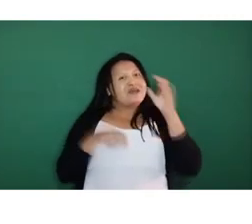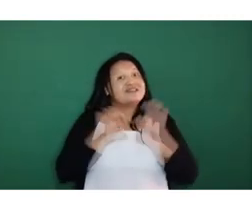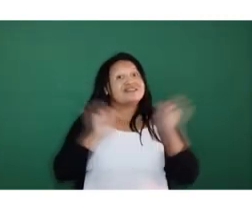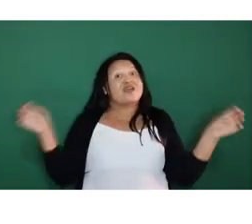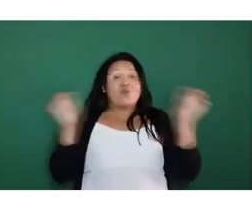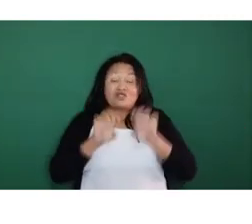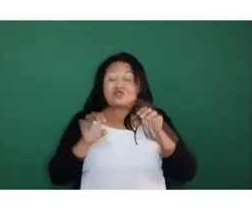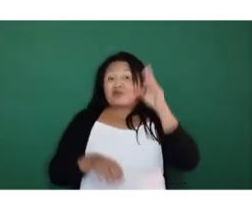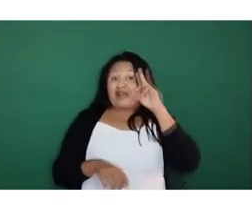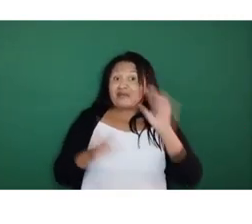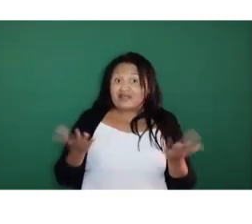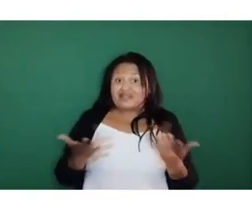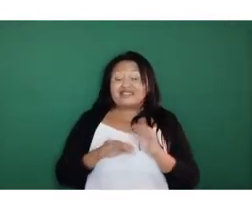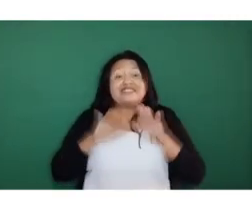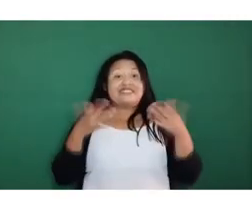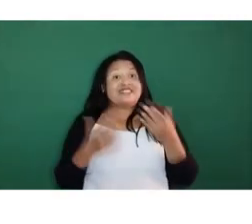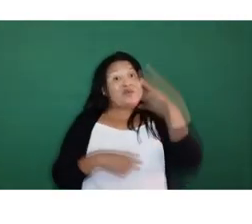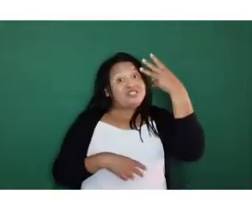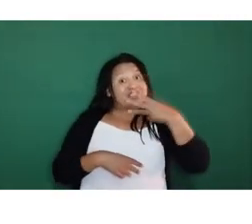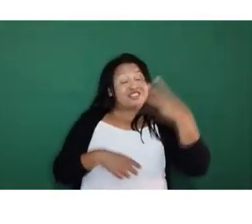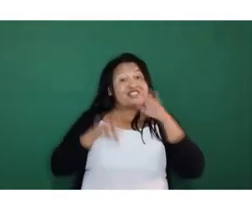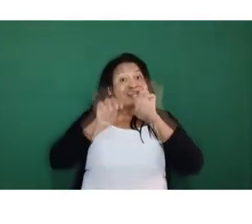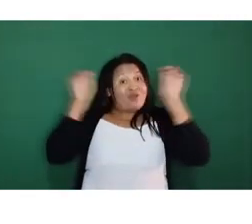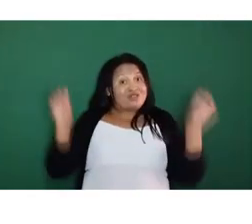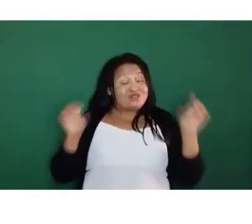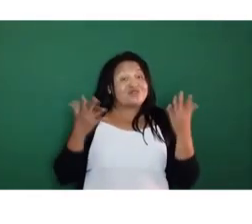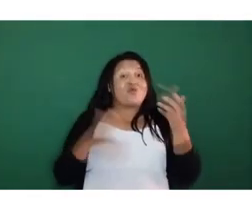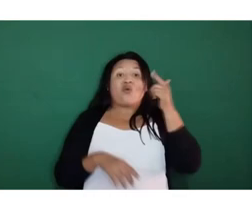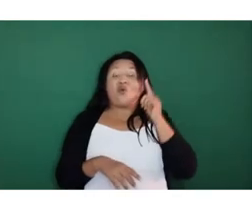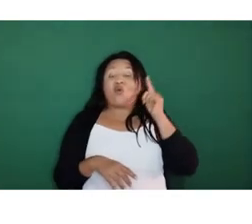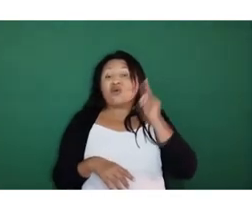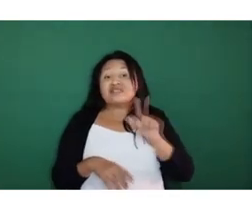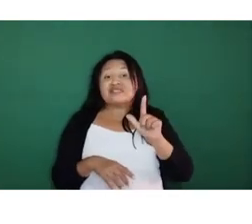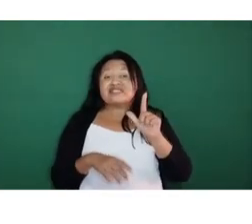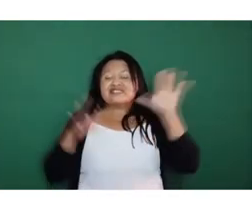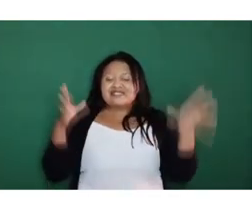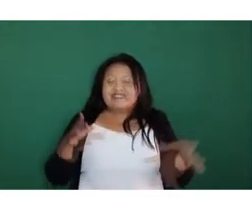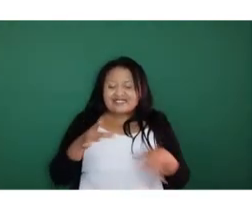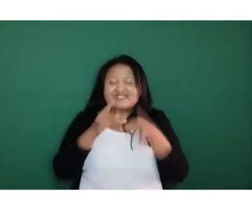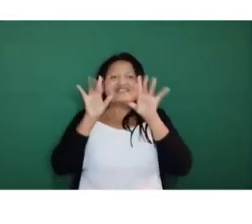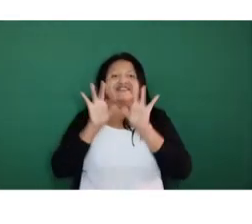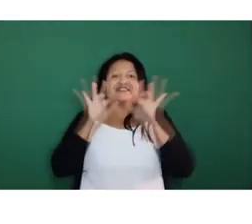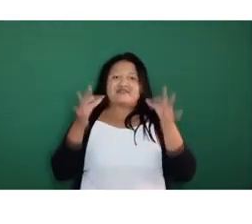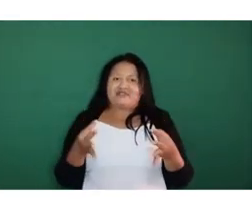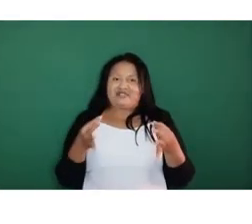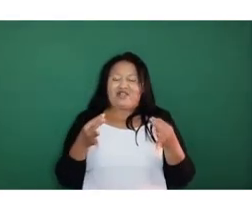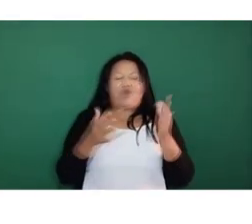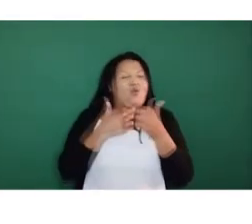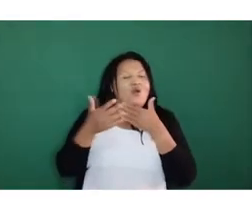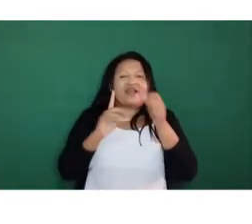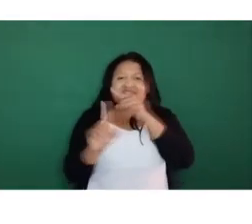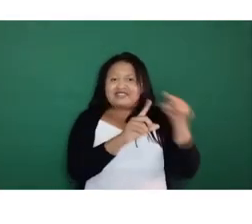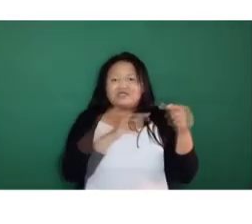para a gente lembrar então essas três equações elas conseguem simplificar todo o estudo dos movimentos Porém